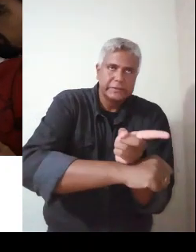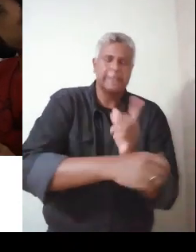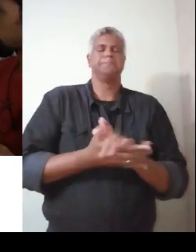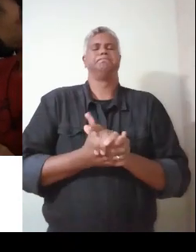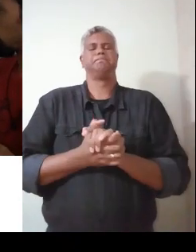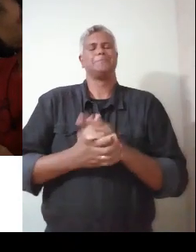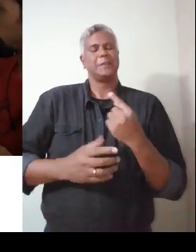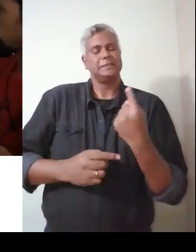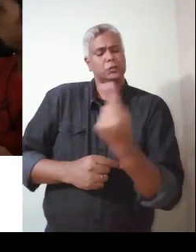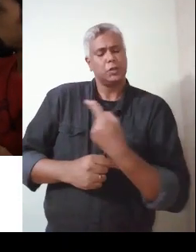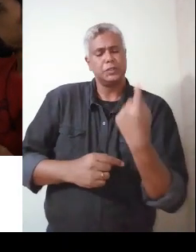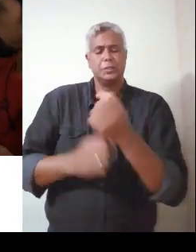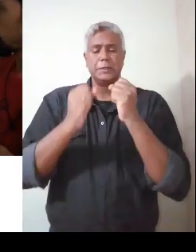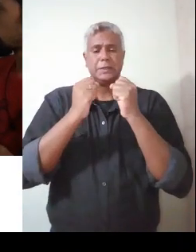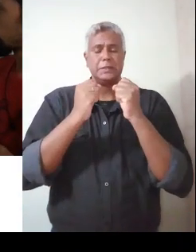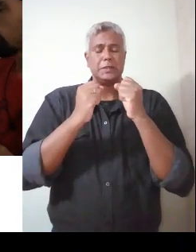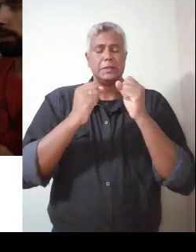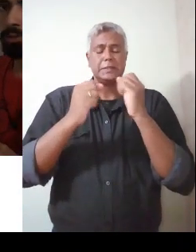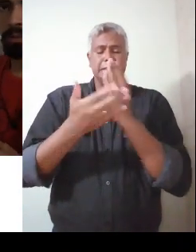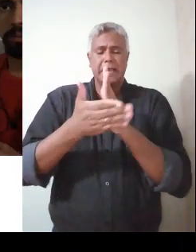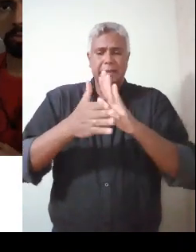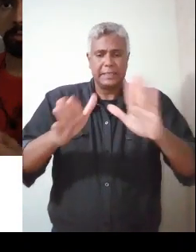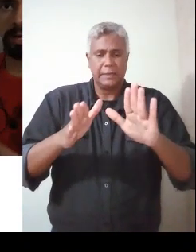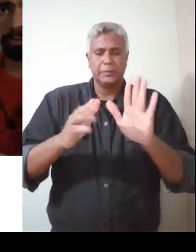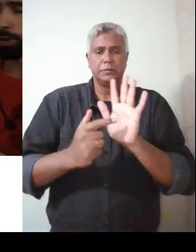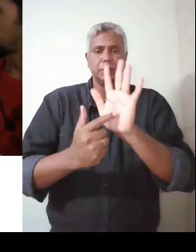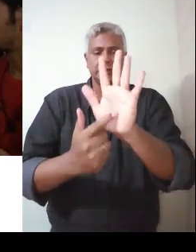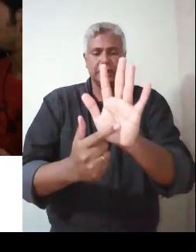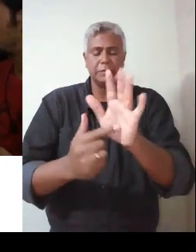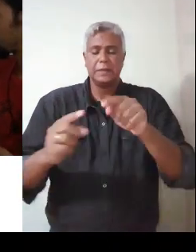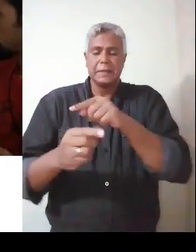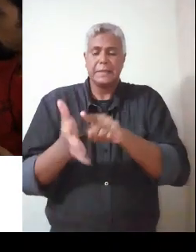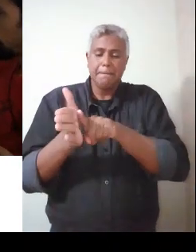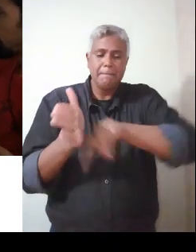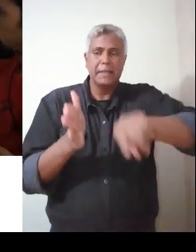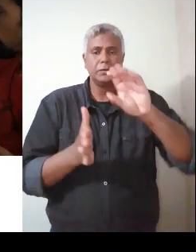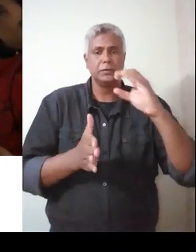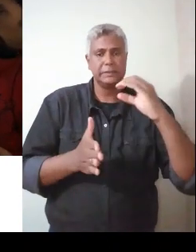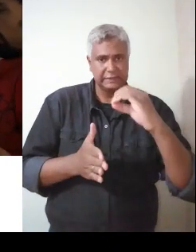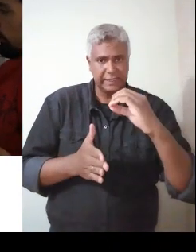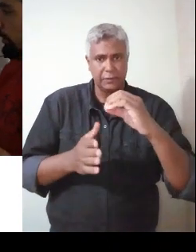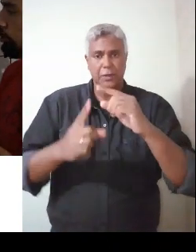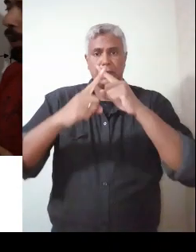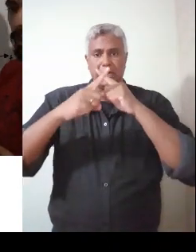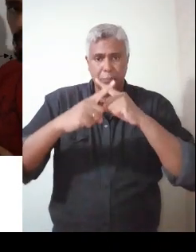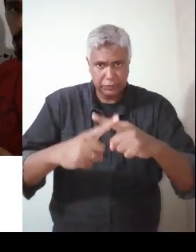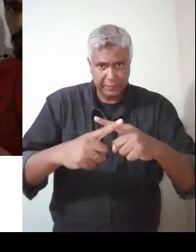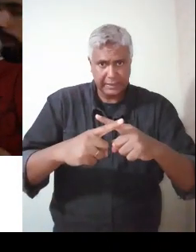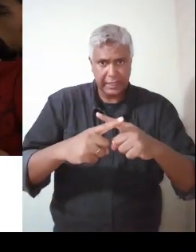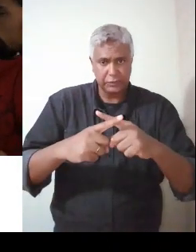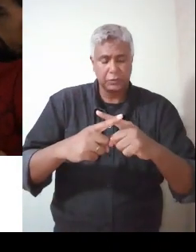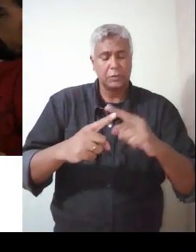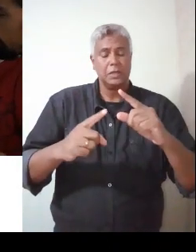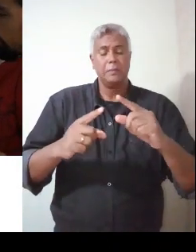nós podemos concluir que t menos 0 sobrará somente o t, que multiplicado pelos dois